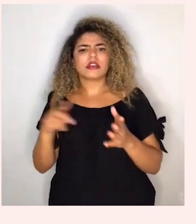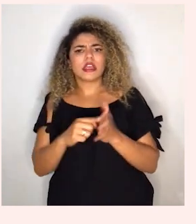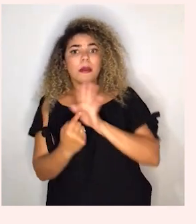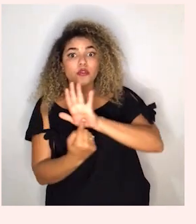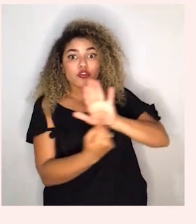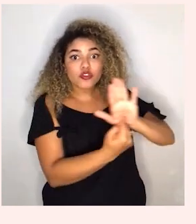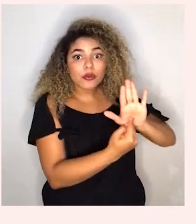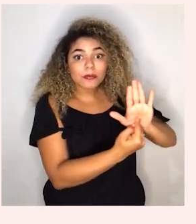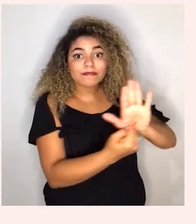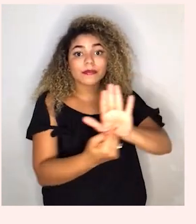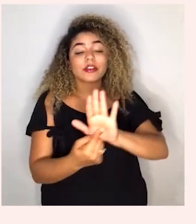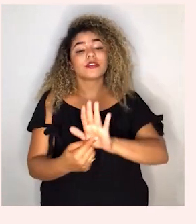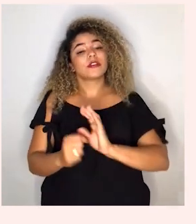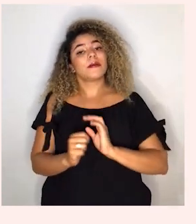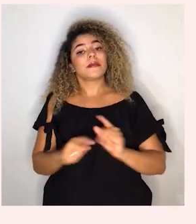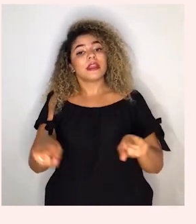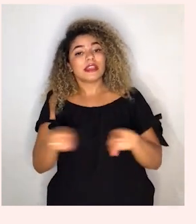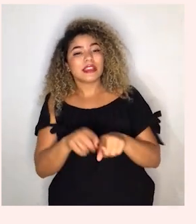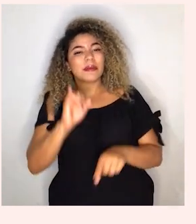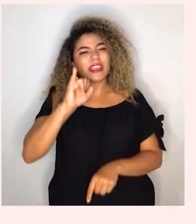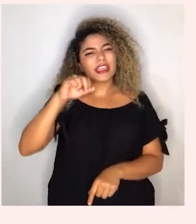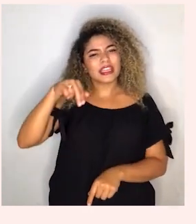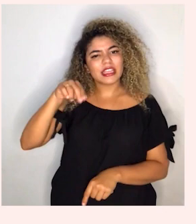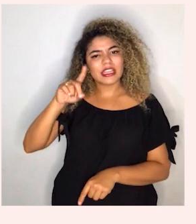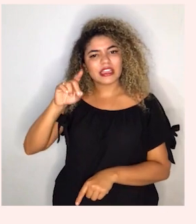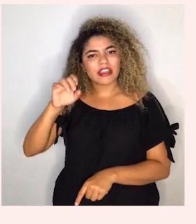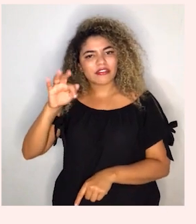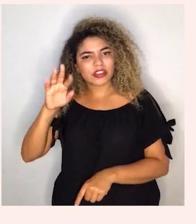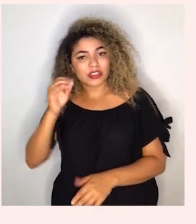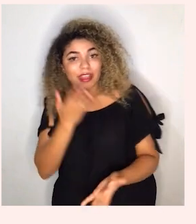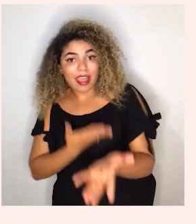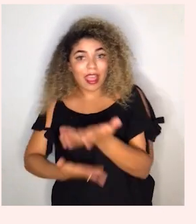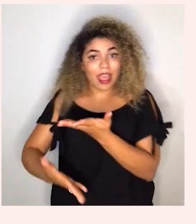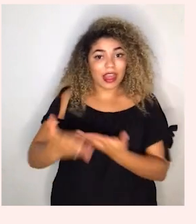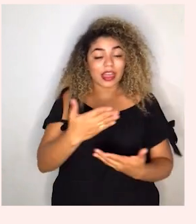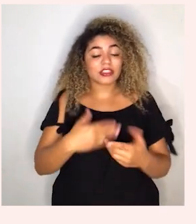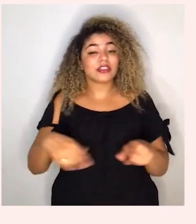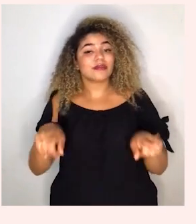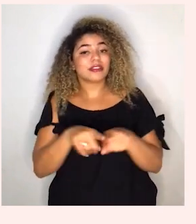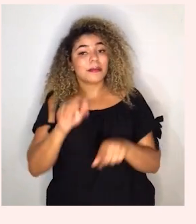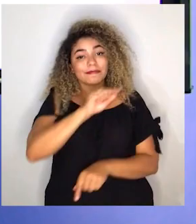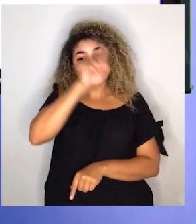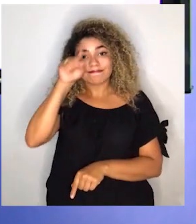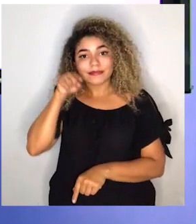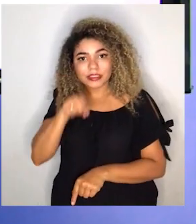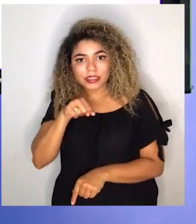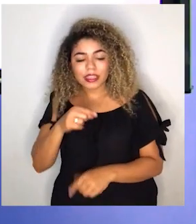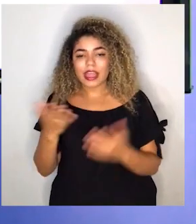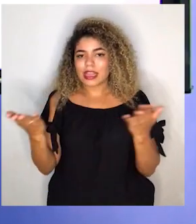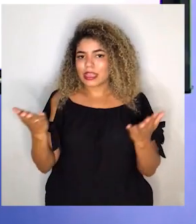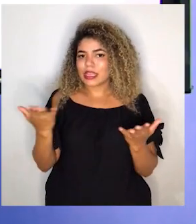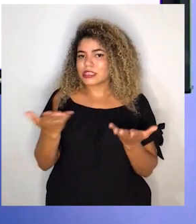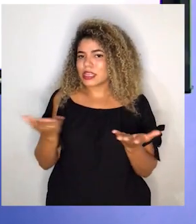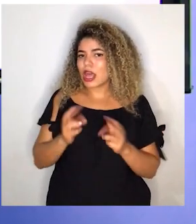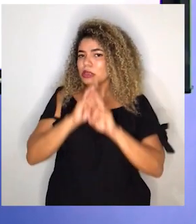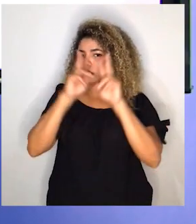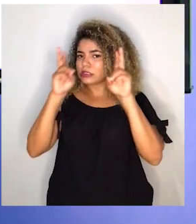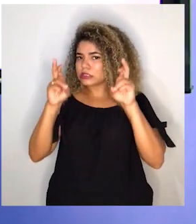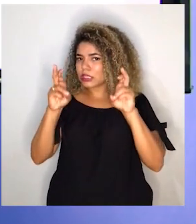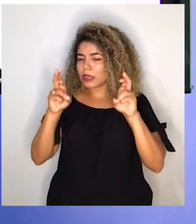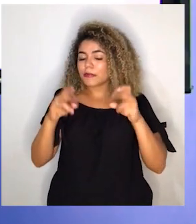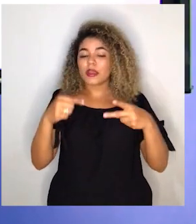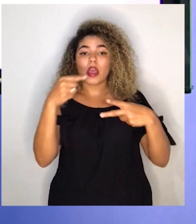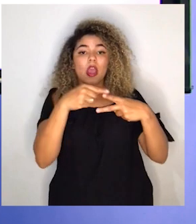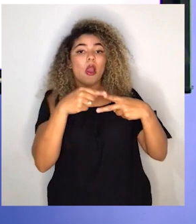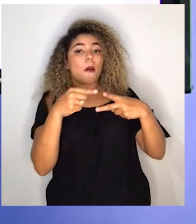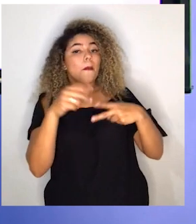pronomes demonstrativos, indefinidos, relativos e interrogativos. Nesta aula, vamos estudar